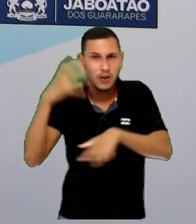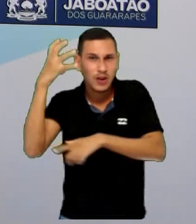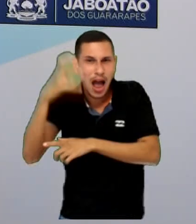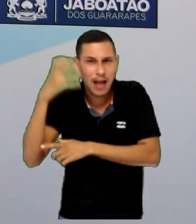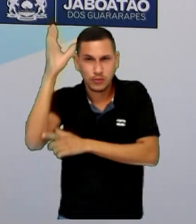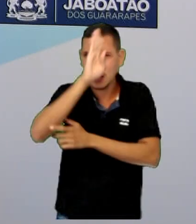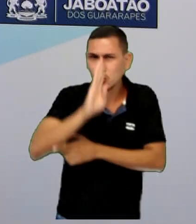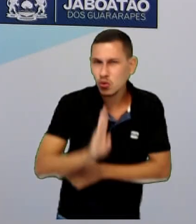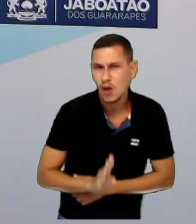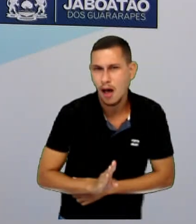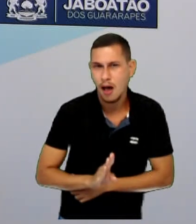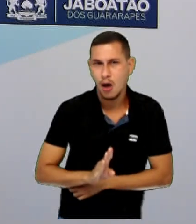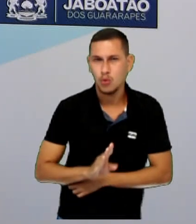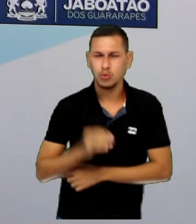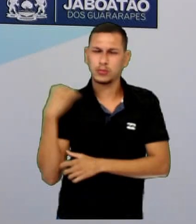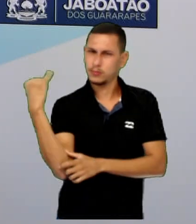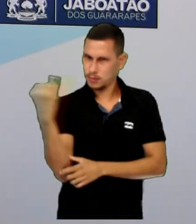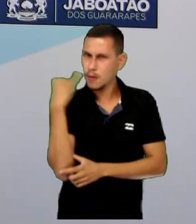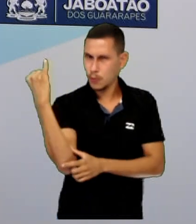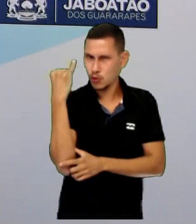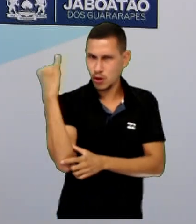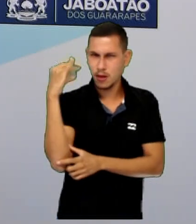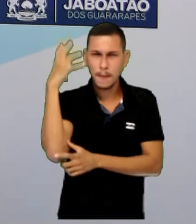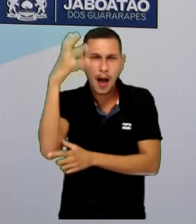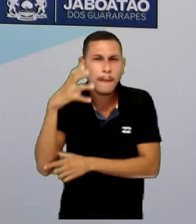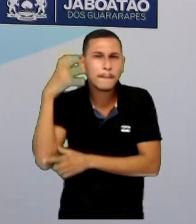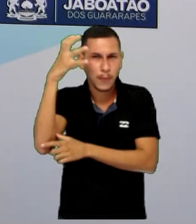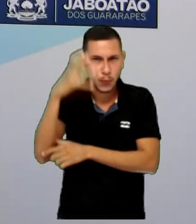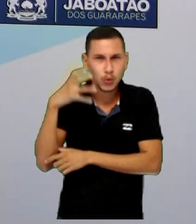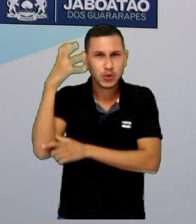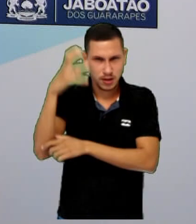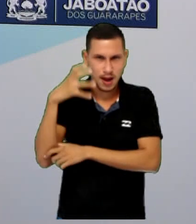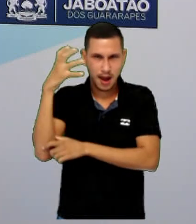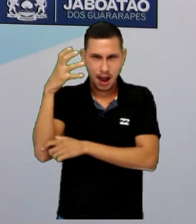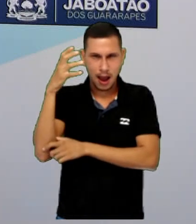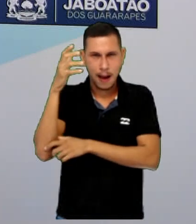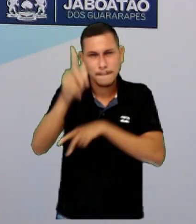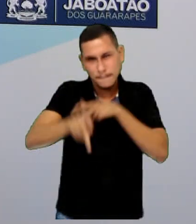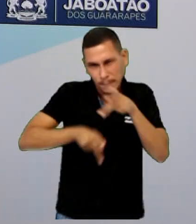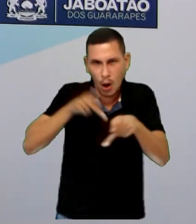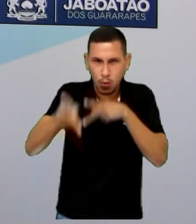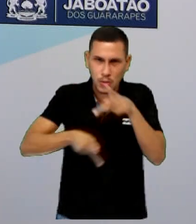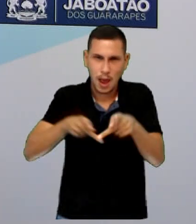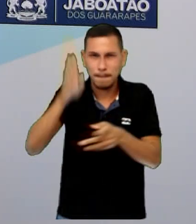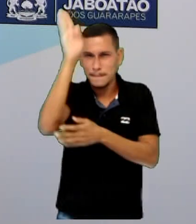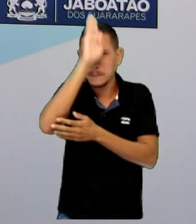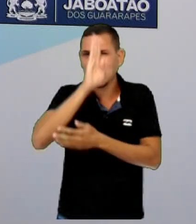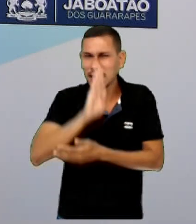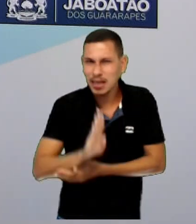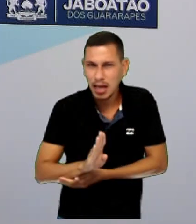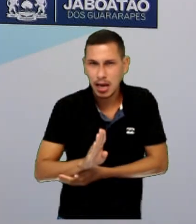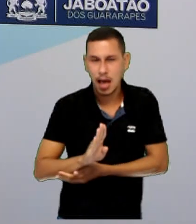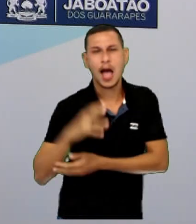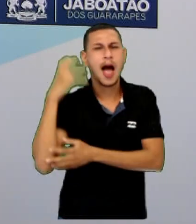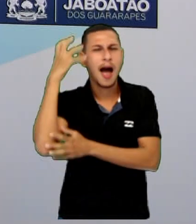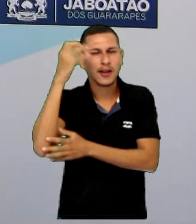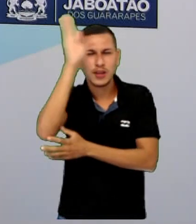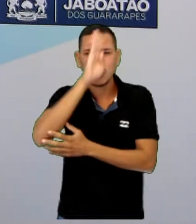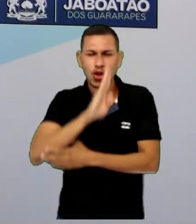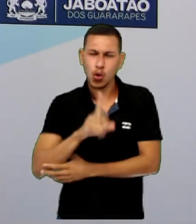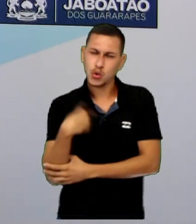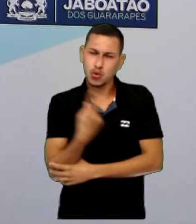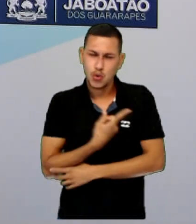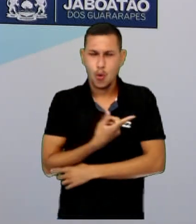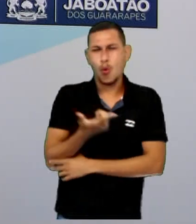uma rádio de grande importância para a música popular brasileira. É através da Rádio Nacional que a gente conhece os ritmos